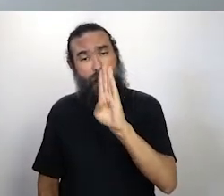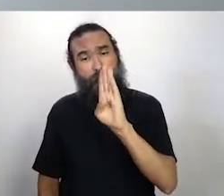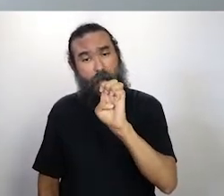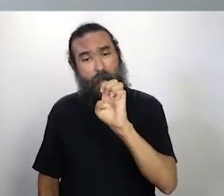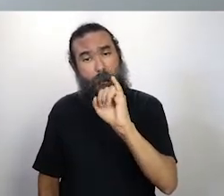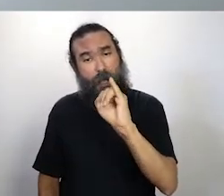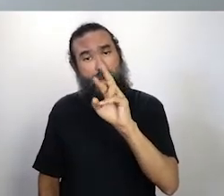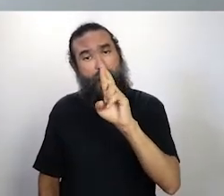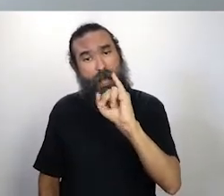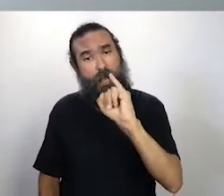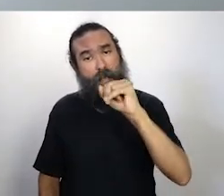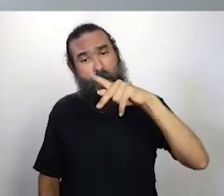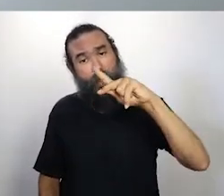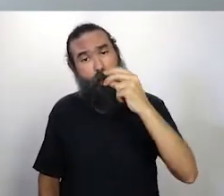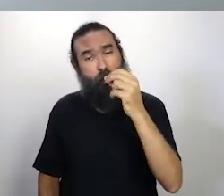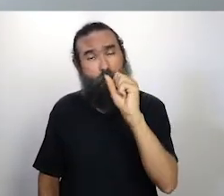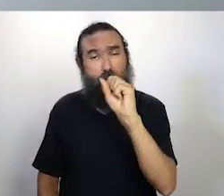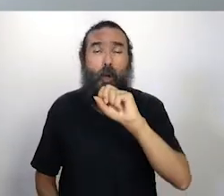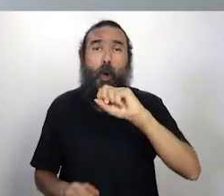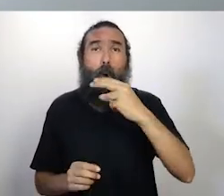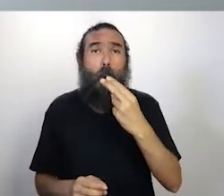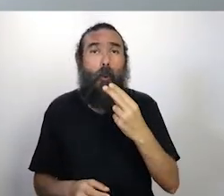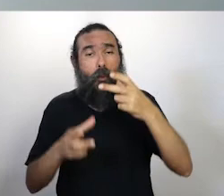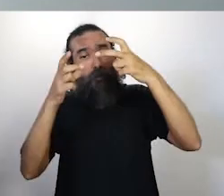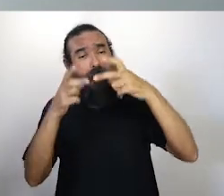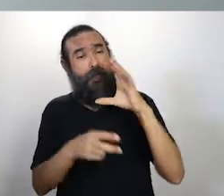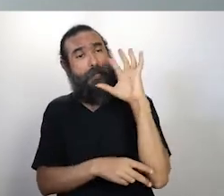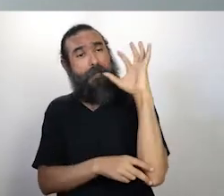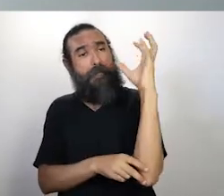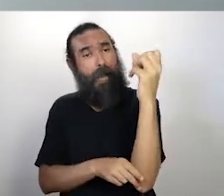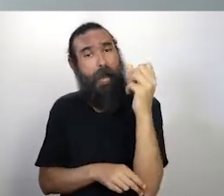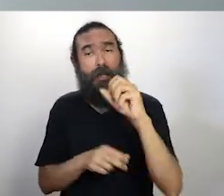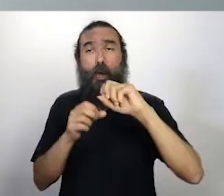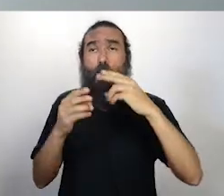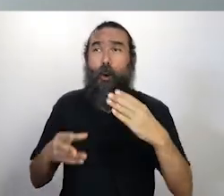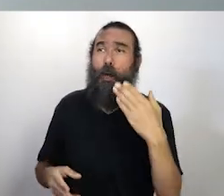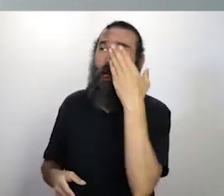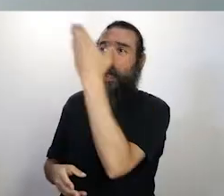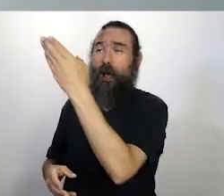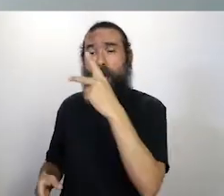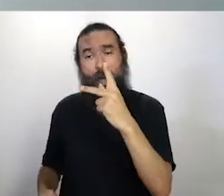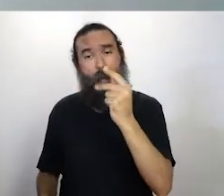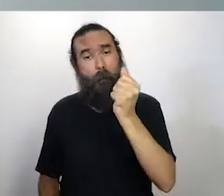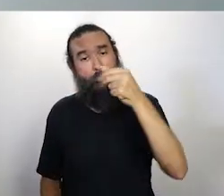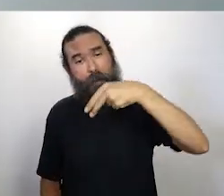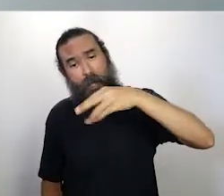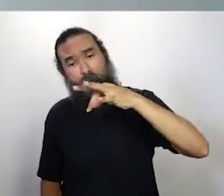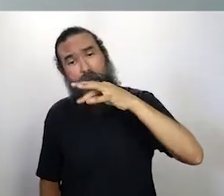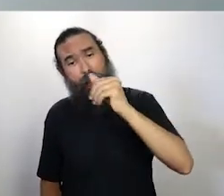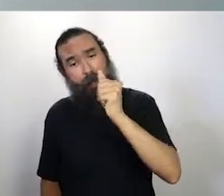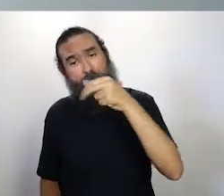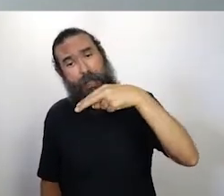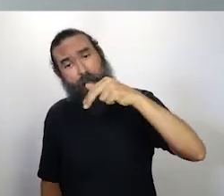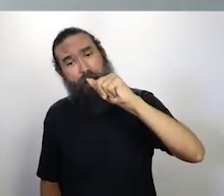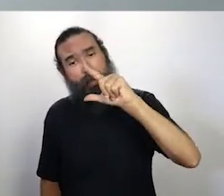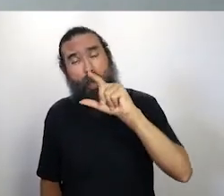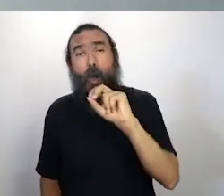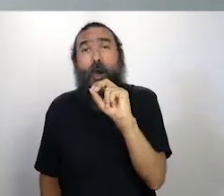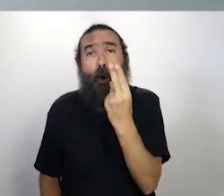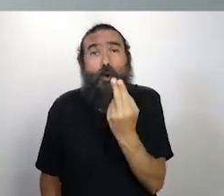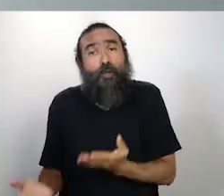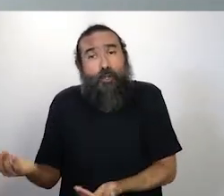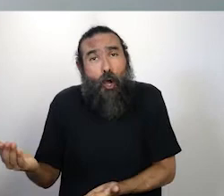ribeirinhos, jovens indígenas do Cerrado, jovens indígenas do Pantanal, jovens indígenas que vivem também nas